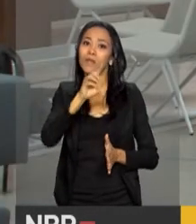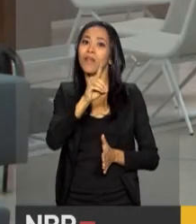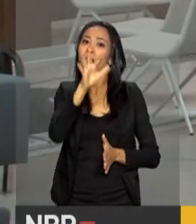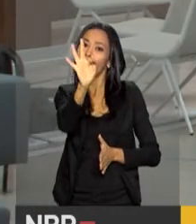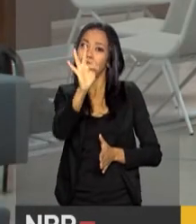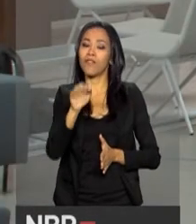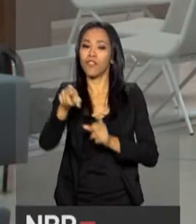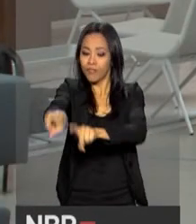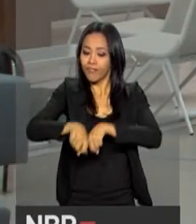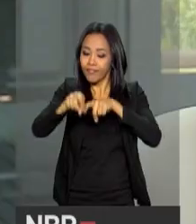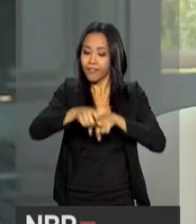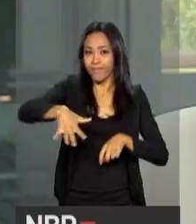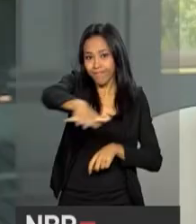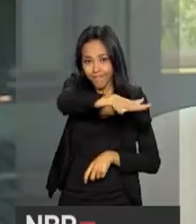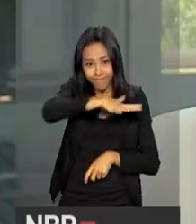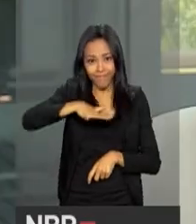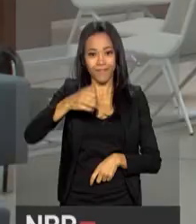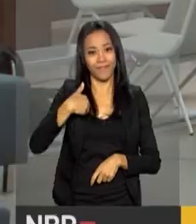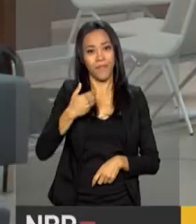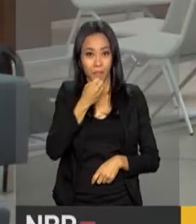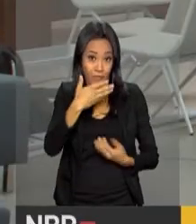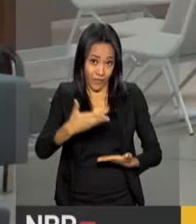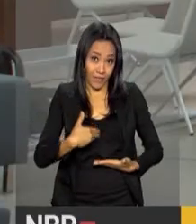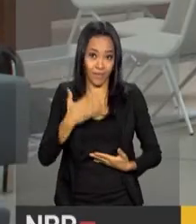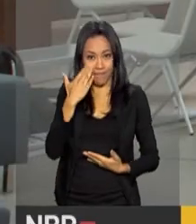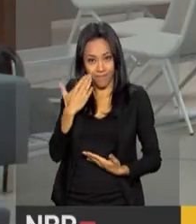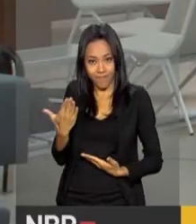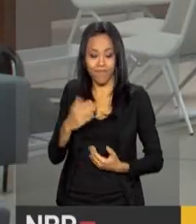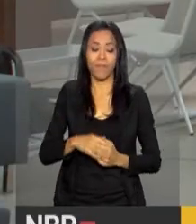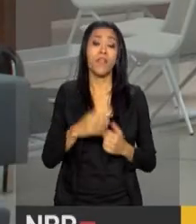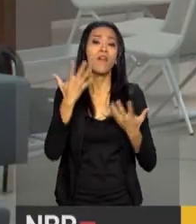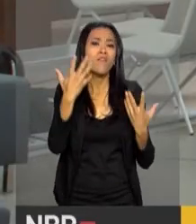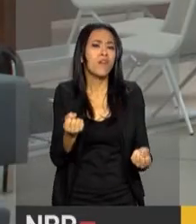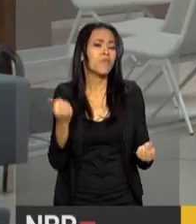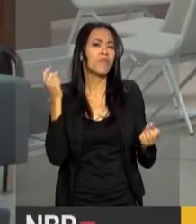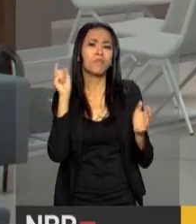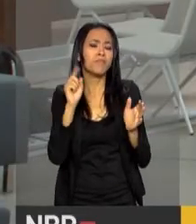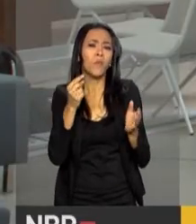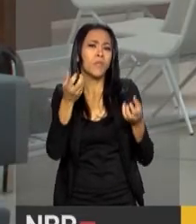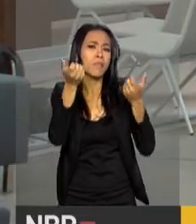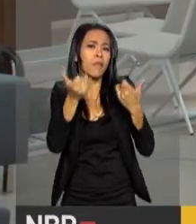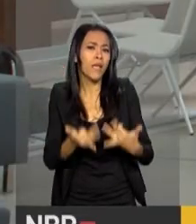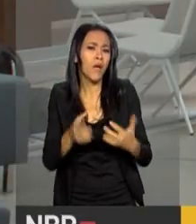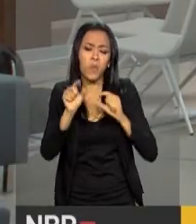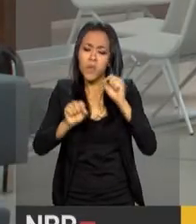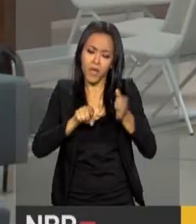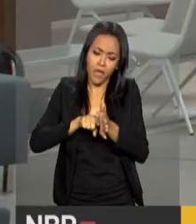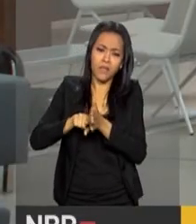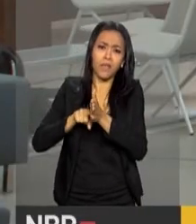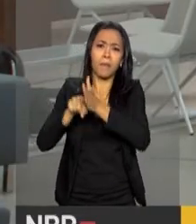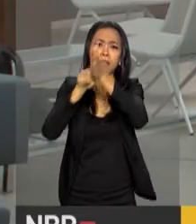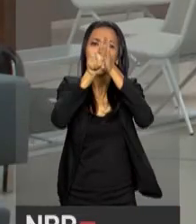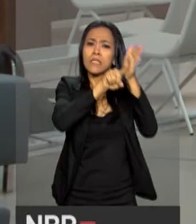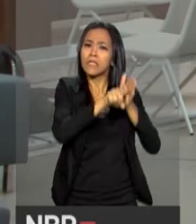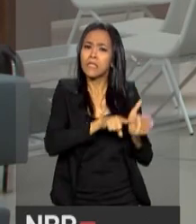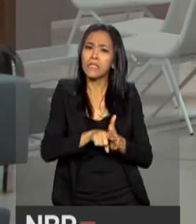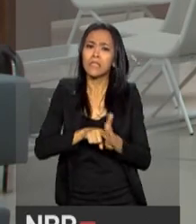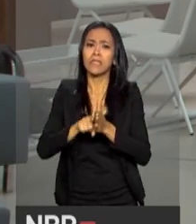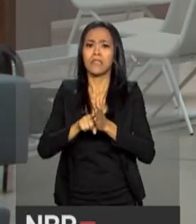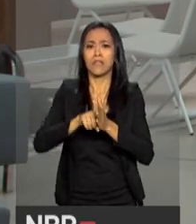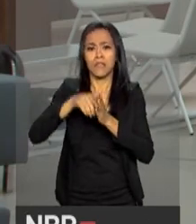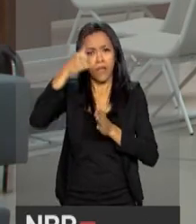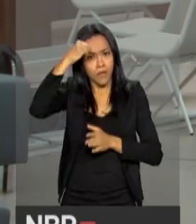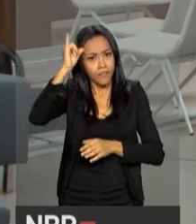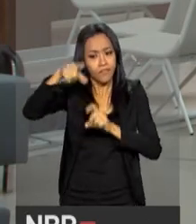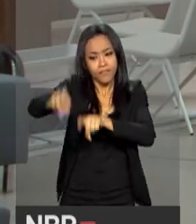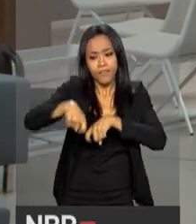vinda a nbr entrevista amorim obrigado mônica vamos começar explicando que é o censo agropecuário do ibge é que